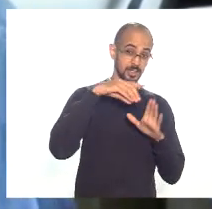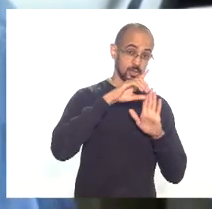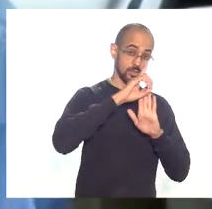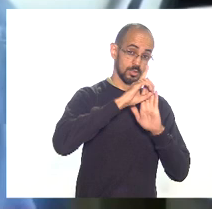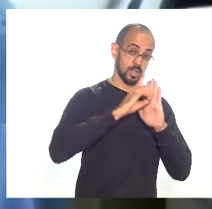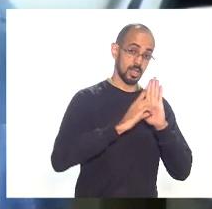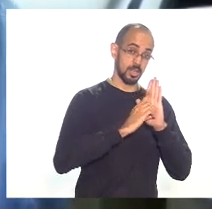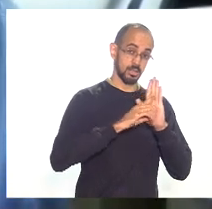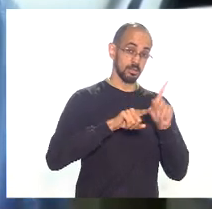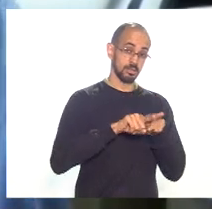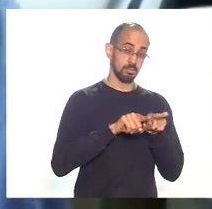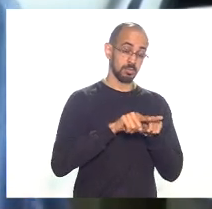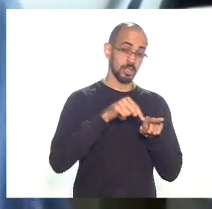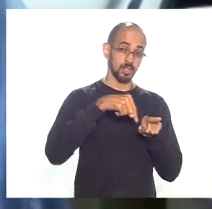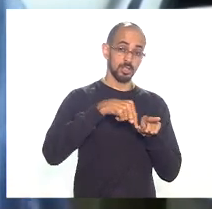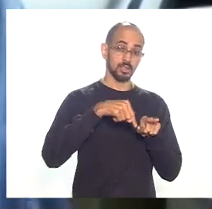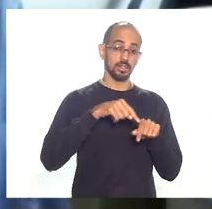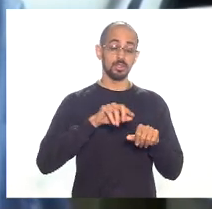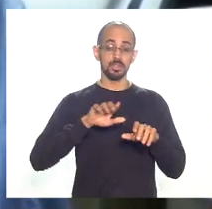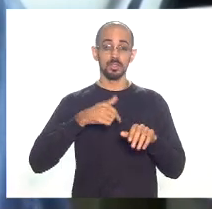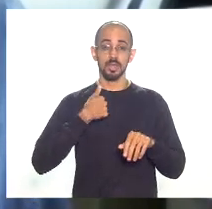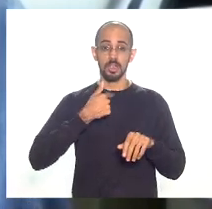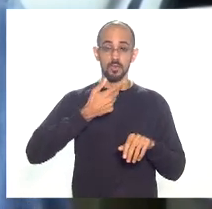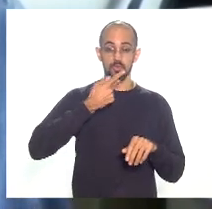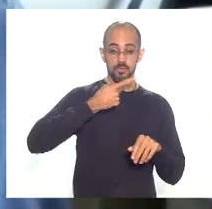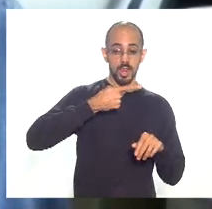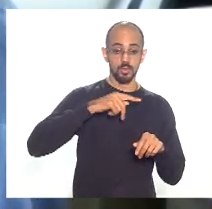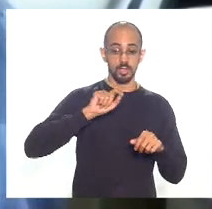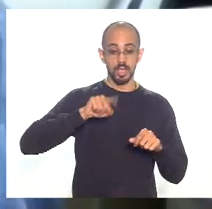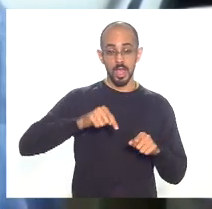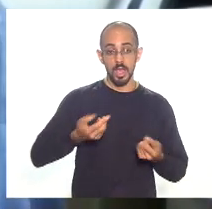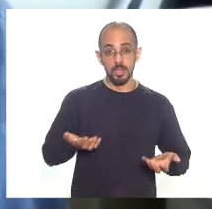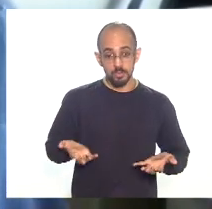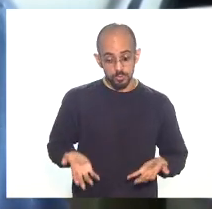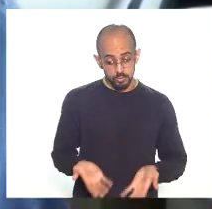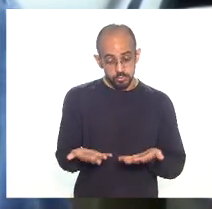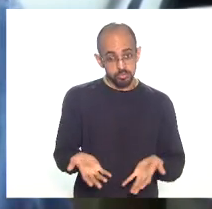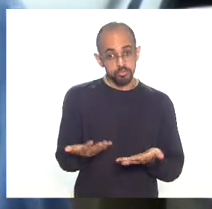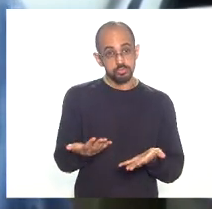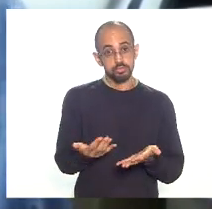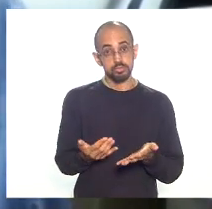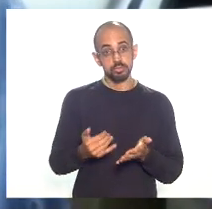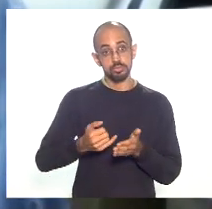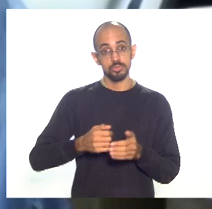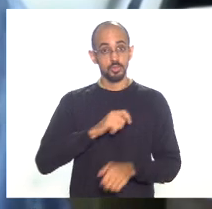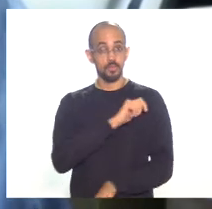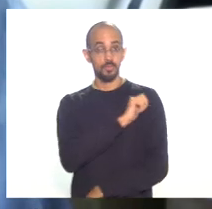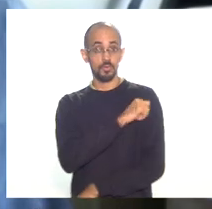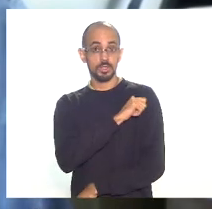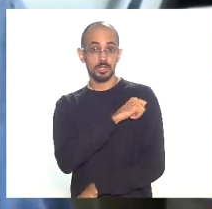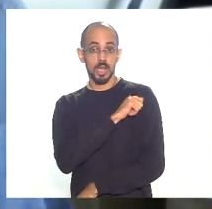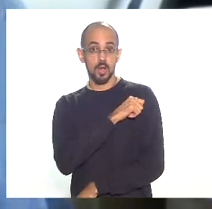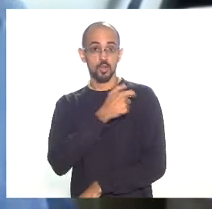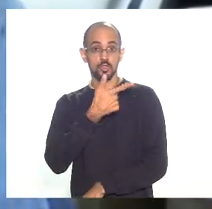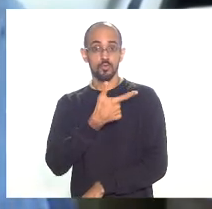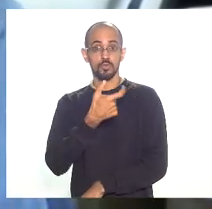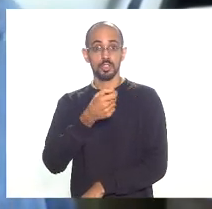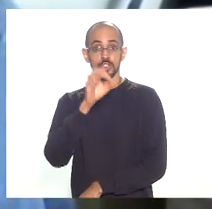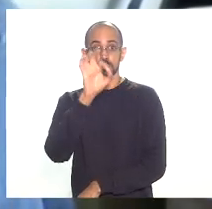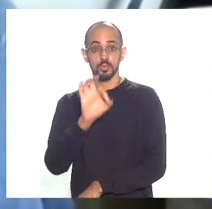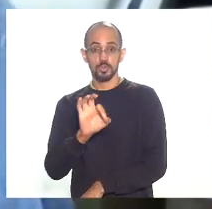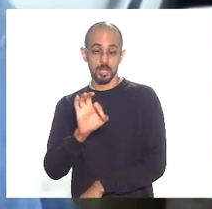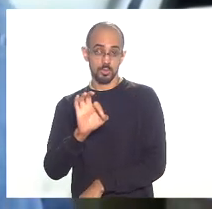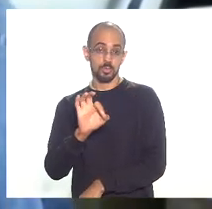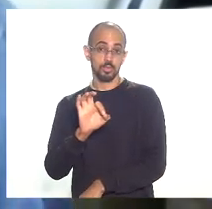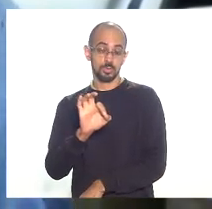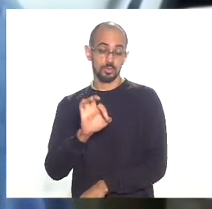daquilo que eu chamo de incentivos fiscais em um percentual de 20 pontos percentuais